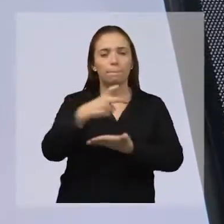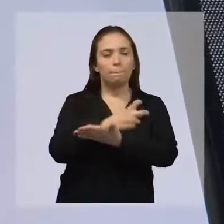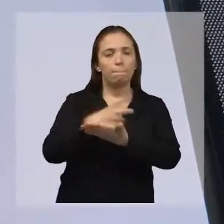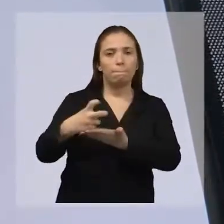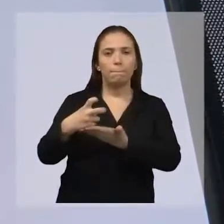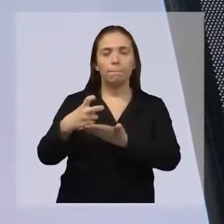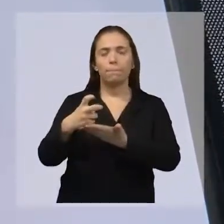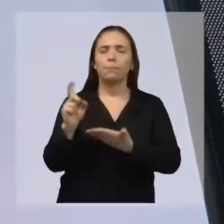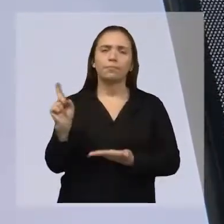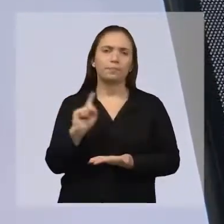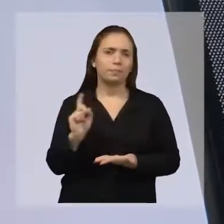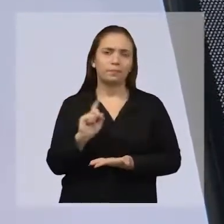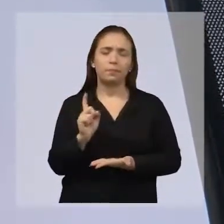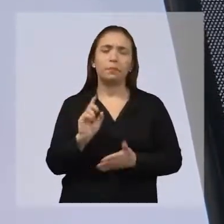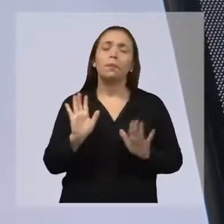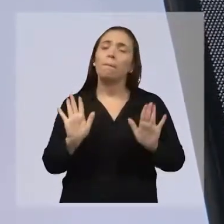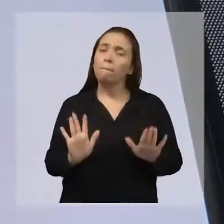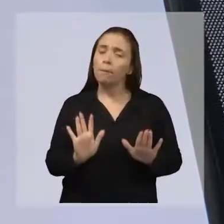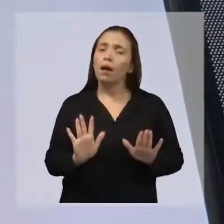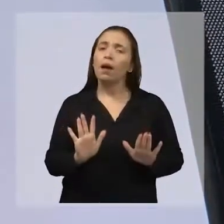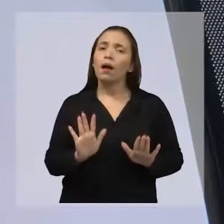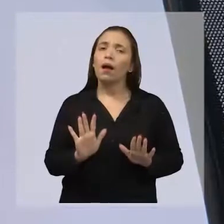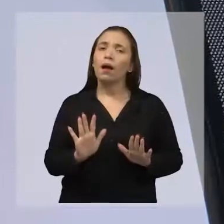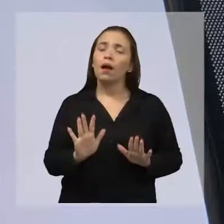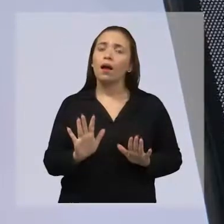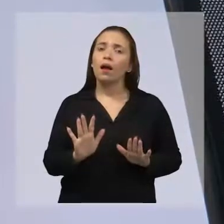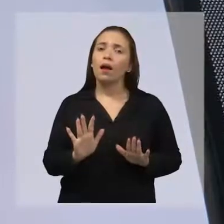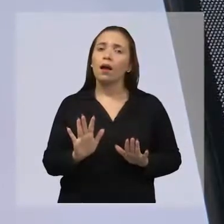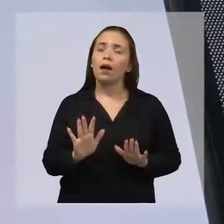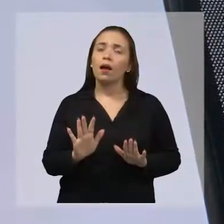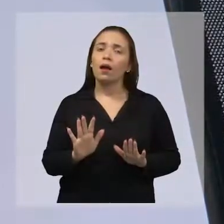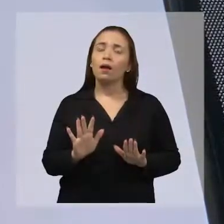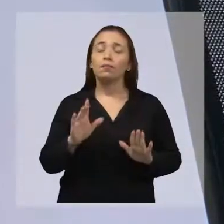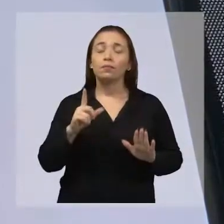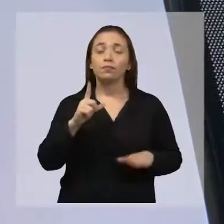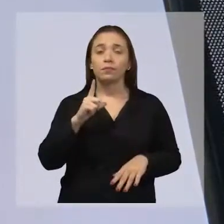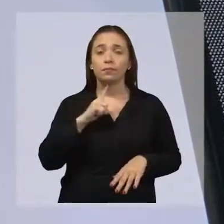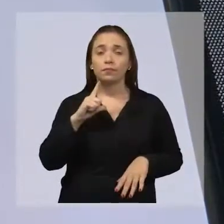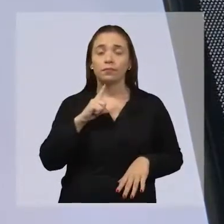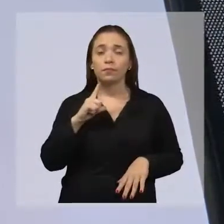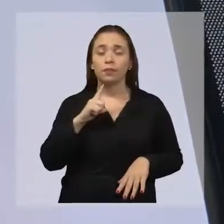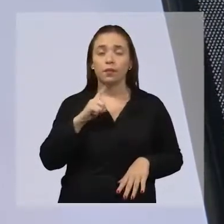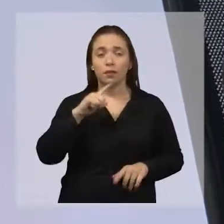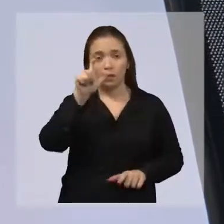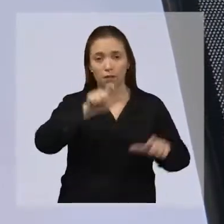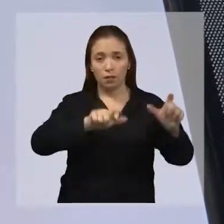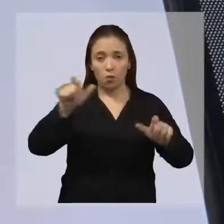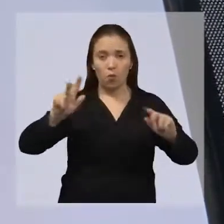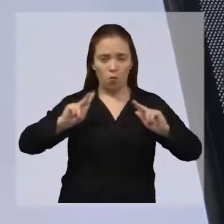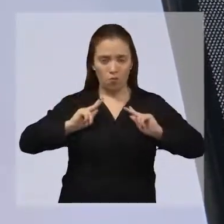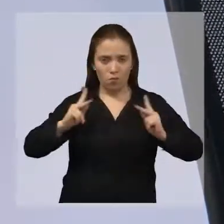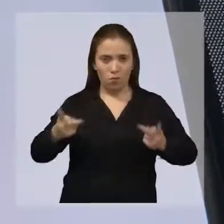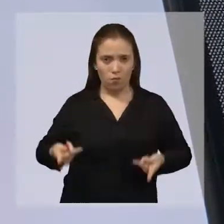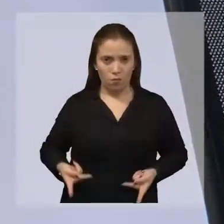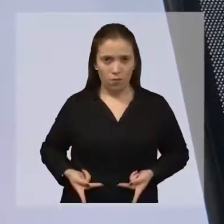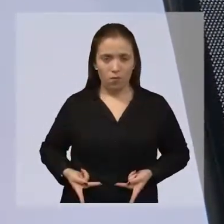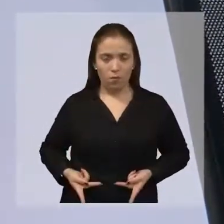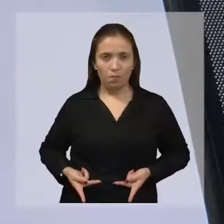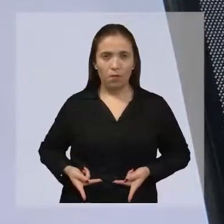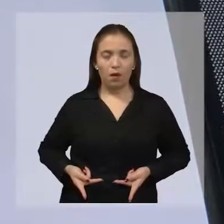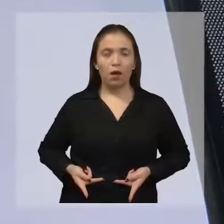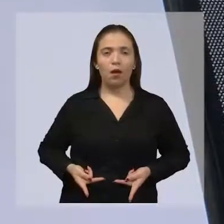e não é pouco. Sim. Não é pouco. Então, isso tudo é babaquice, eu acho. Professor